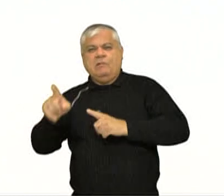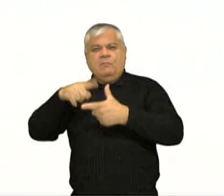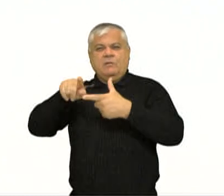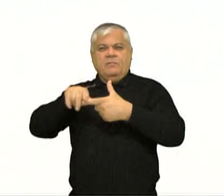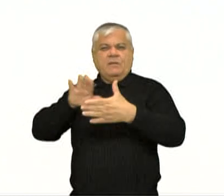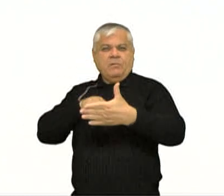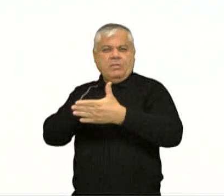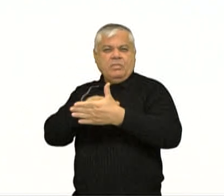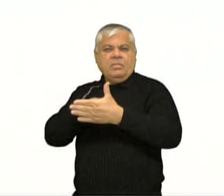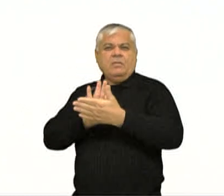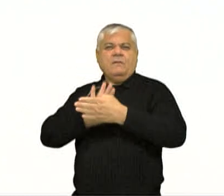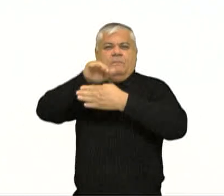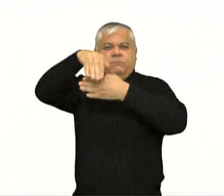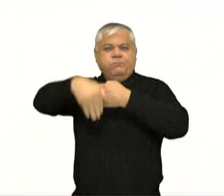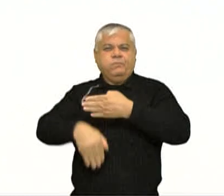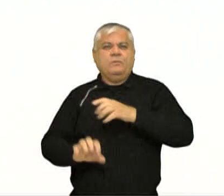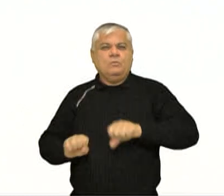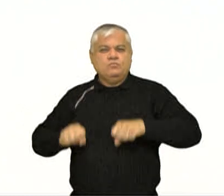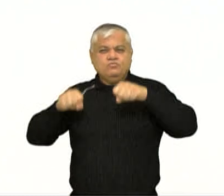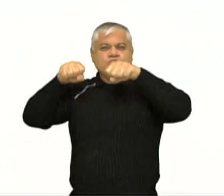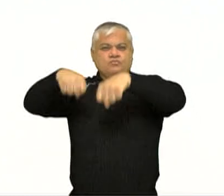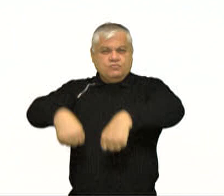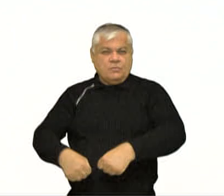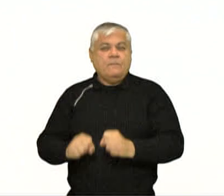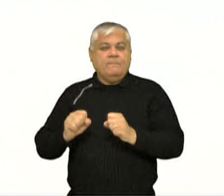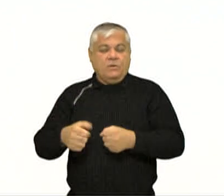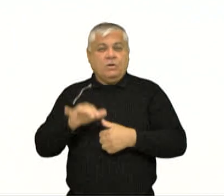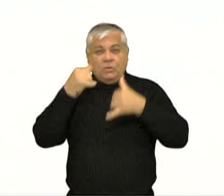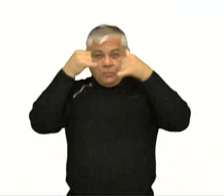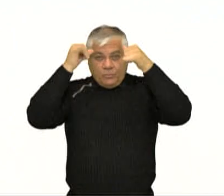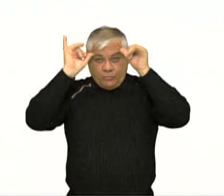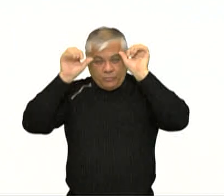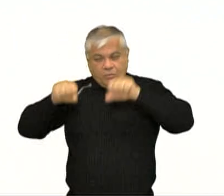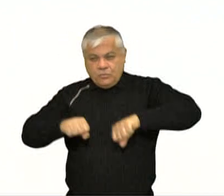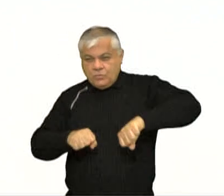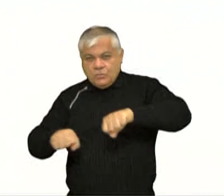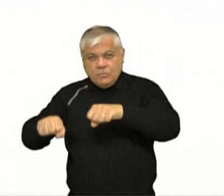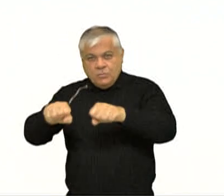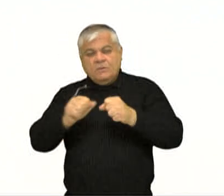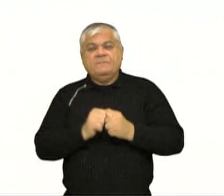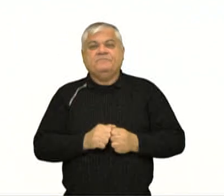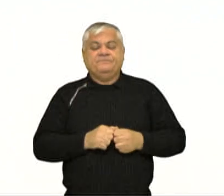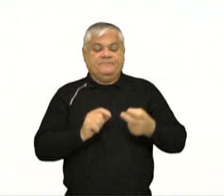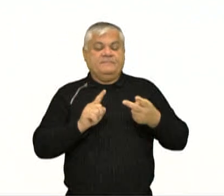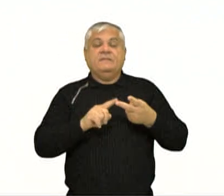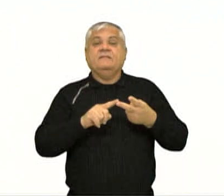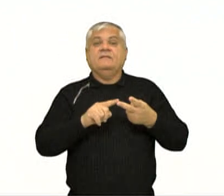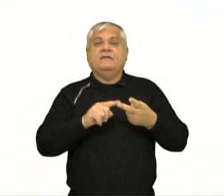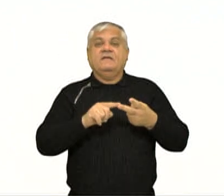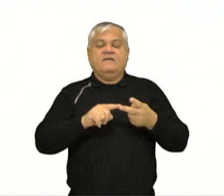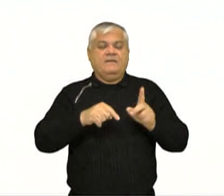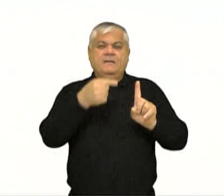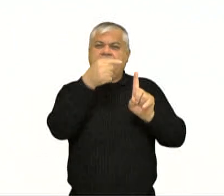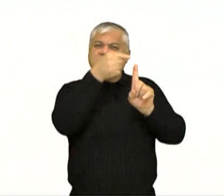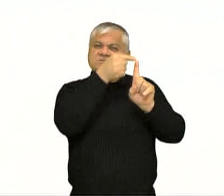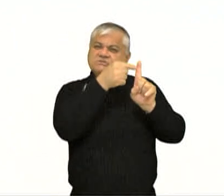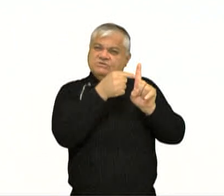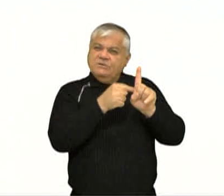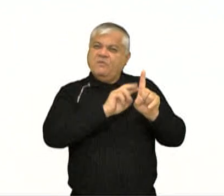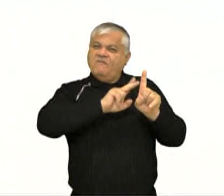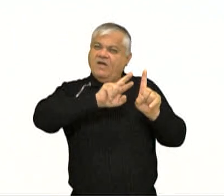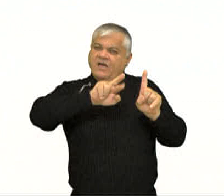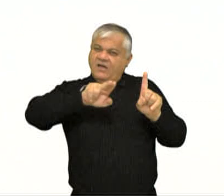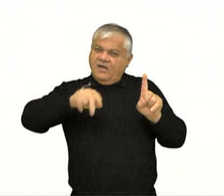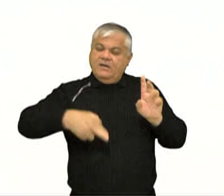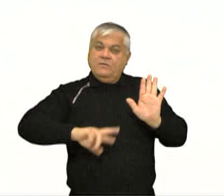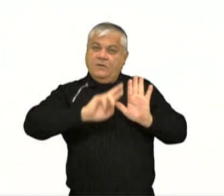ser simplesmente uma estrada rural, por exemplo. Existem várias modalidades, cada modalidade vai ter uma